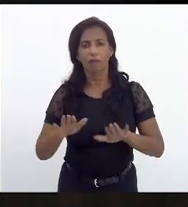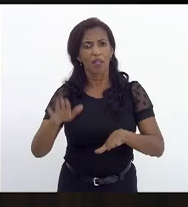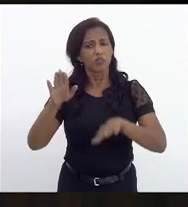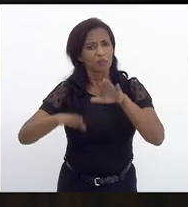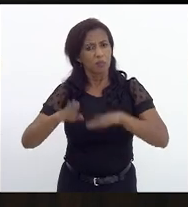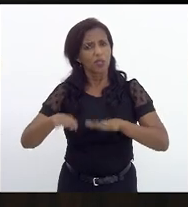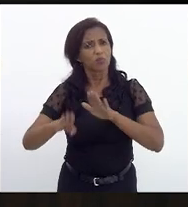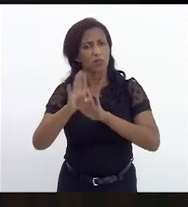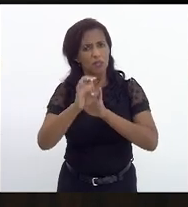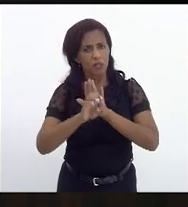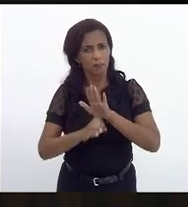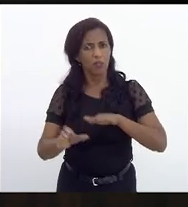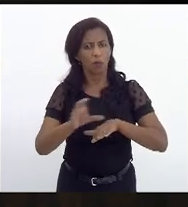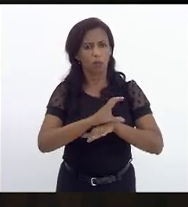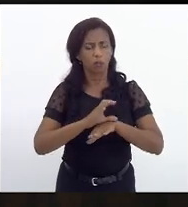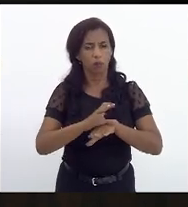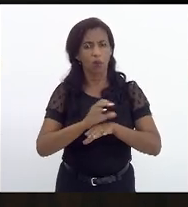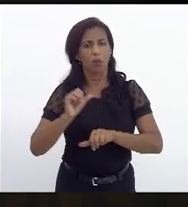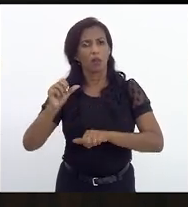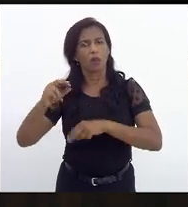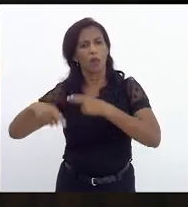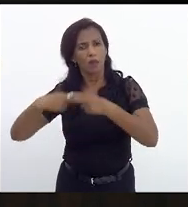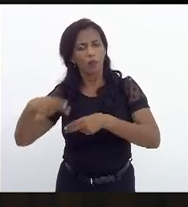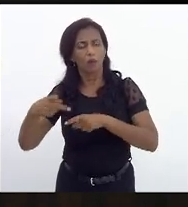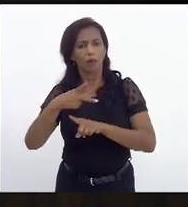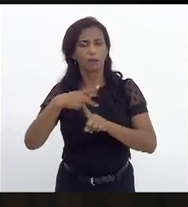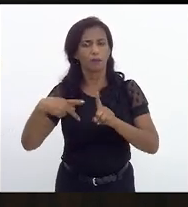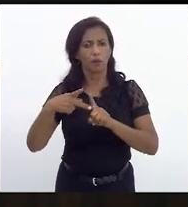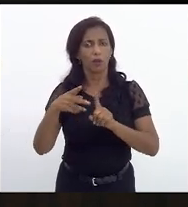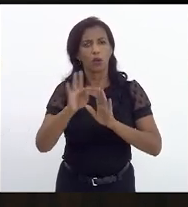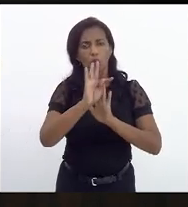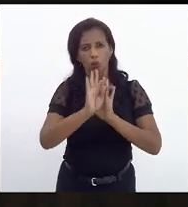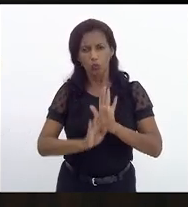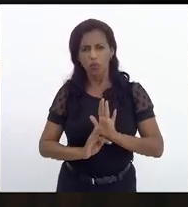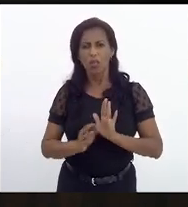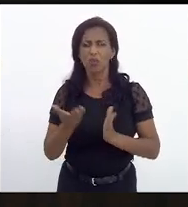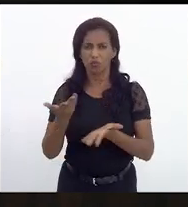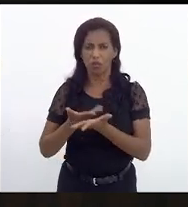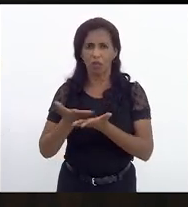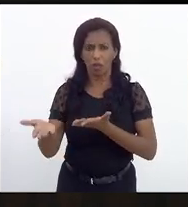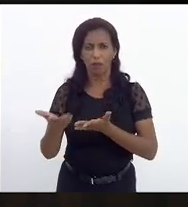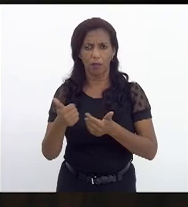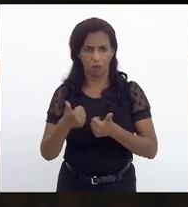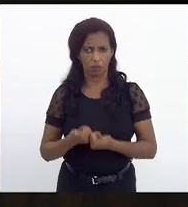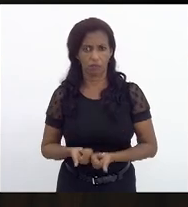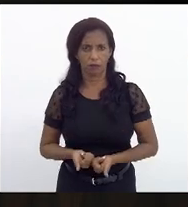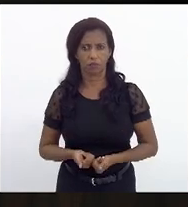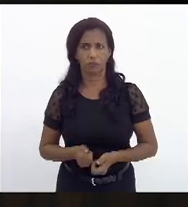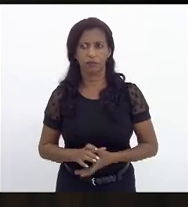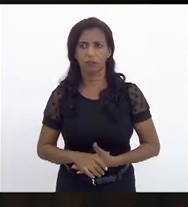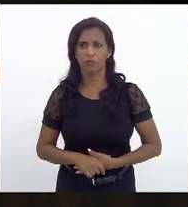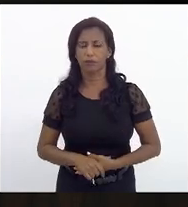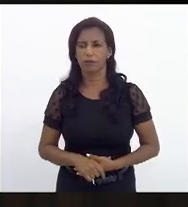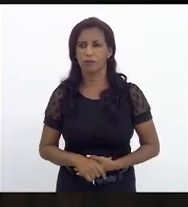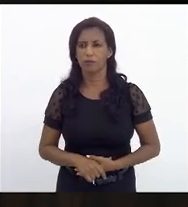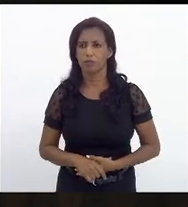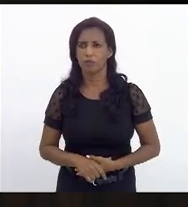emendas condicionais e mesmo na reforma da Previdência, hein, Márcio? O texto também está bem encaminhado, não é isso, Márcio? Está tudo...